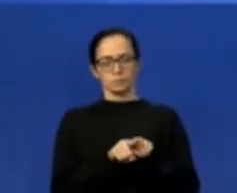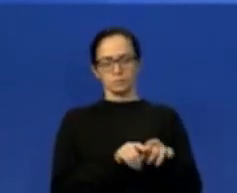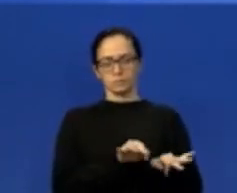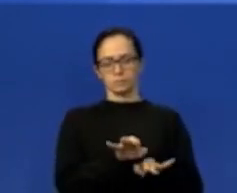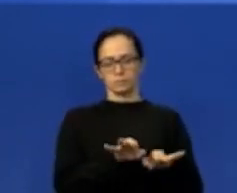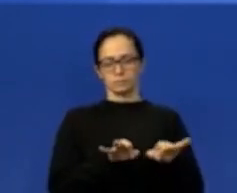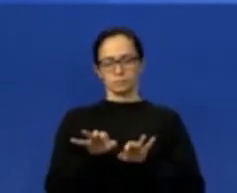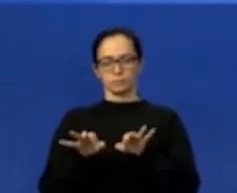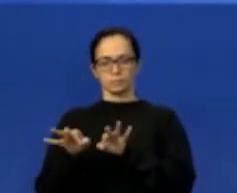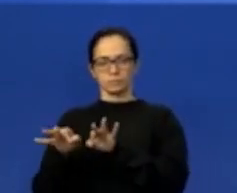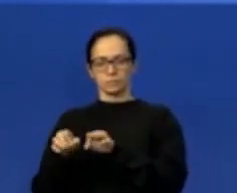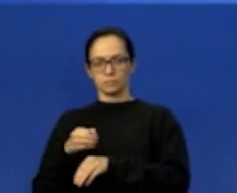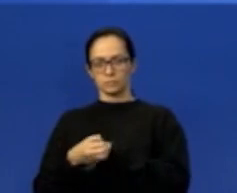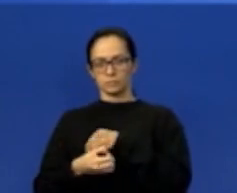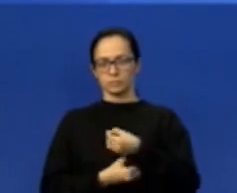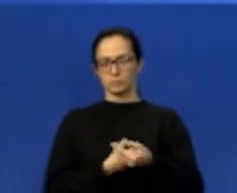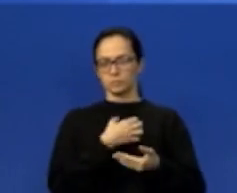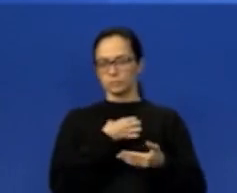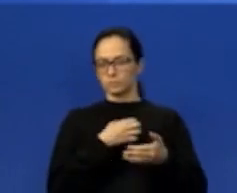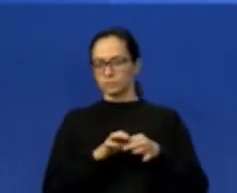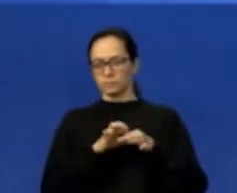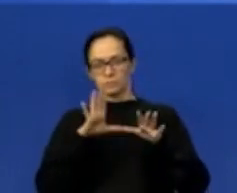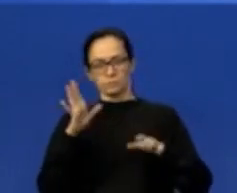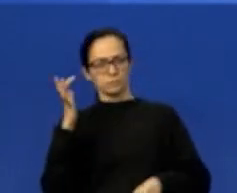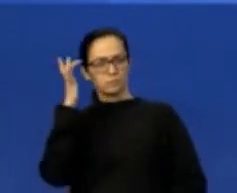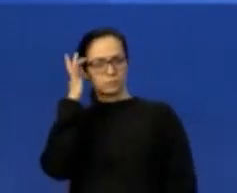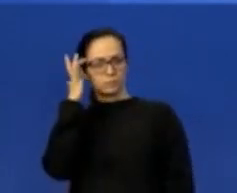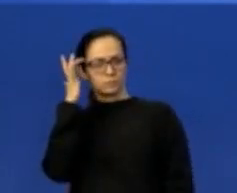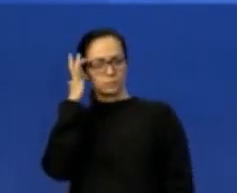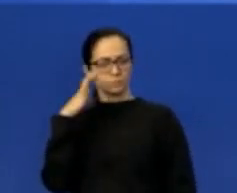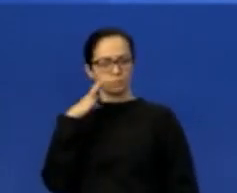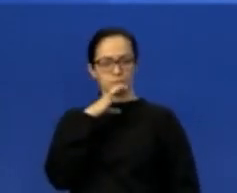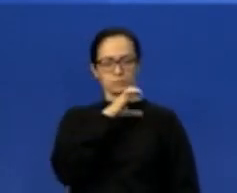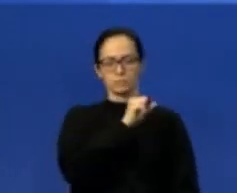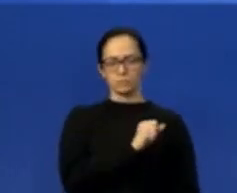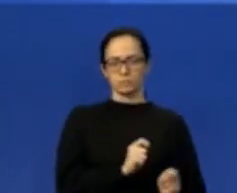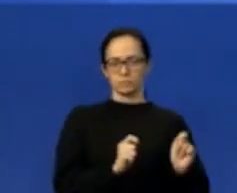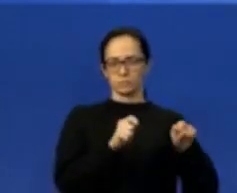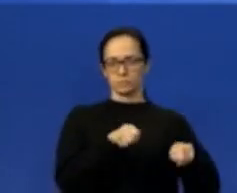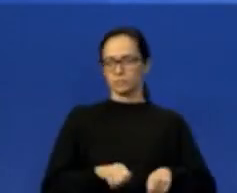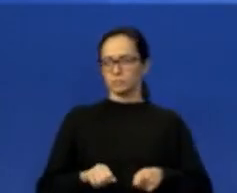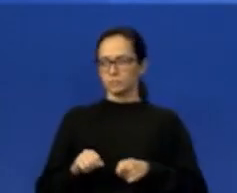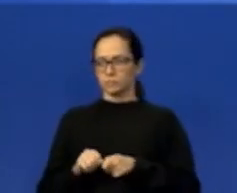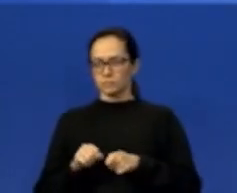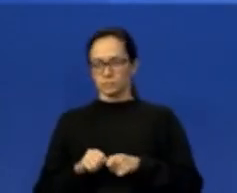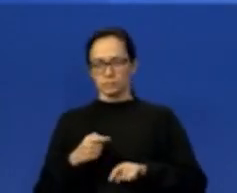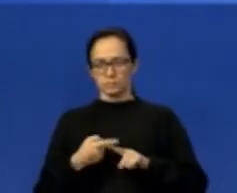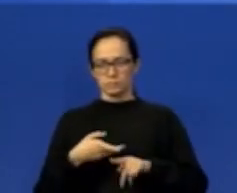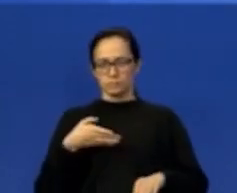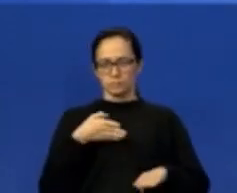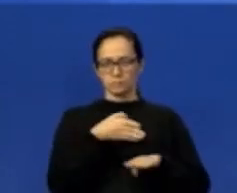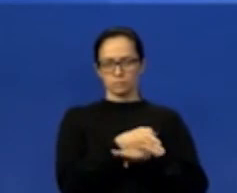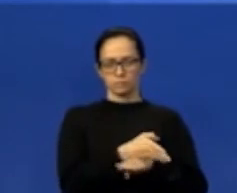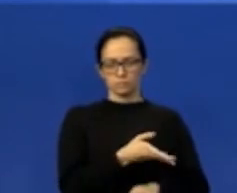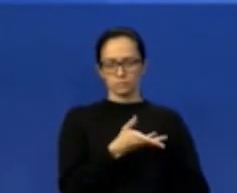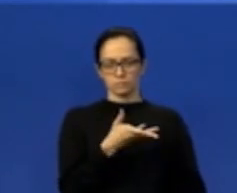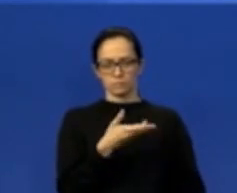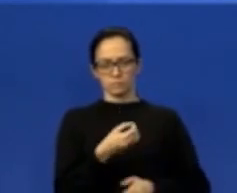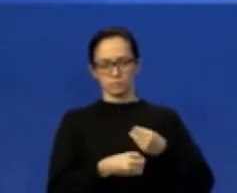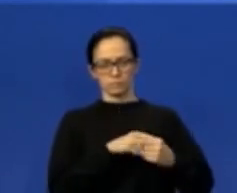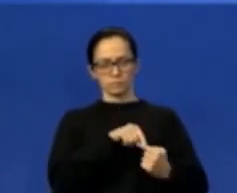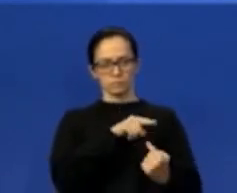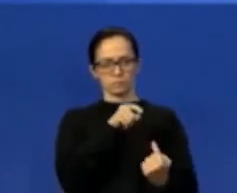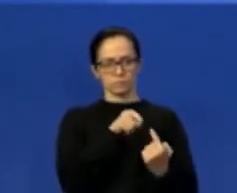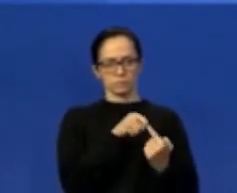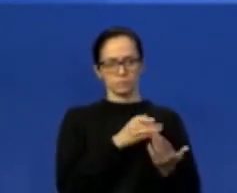as disposições de raciocínio rápido, porque você precisa agir para conquistar algum